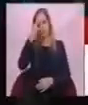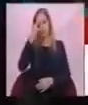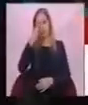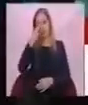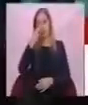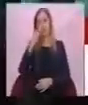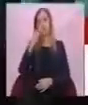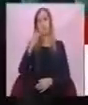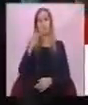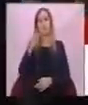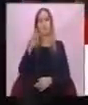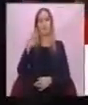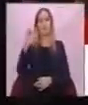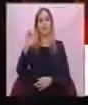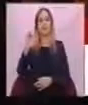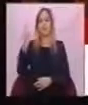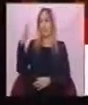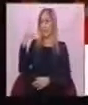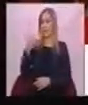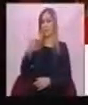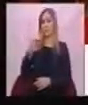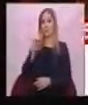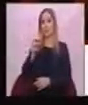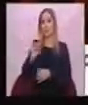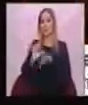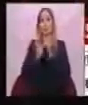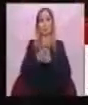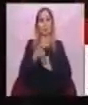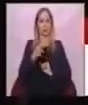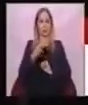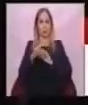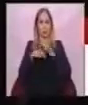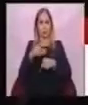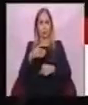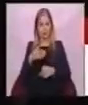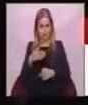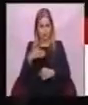há 25 anos mudou a televisão em Portugal. Na próxima semana, a cidade de